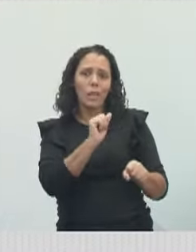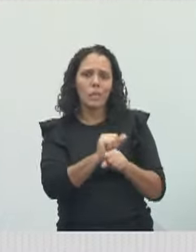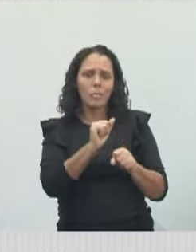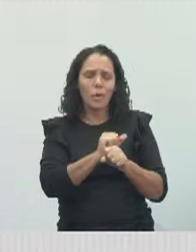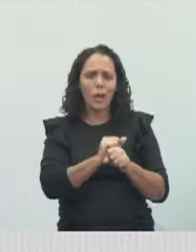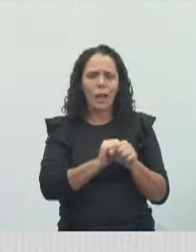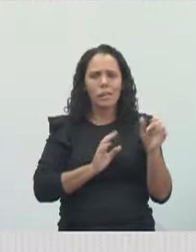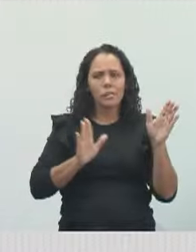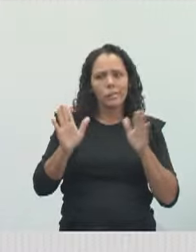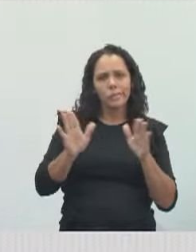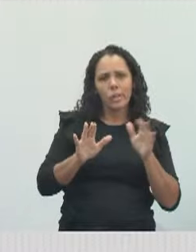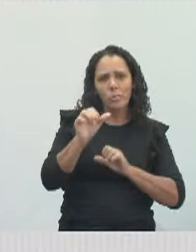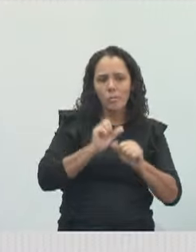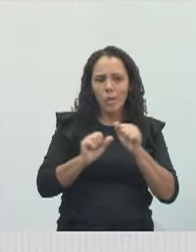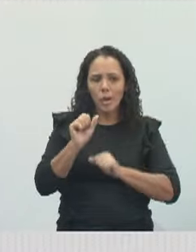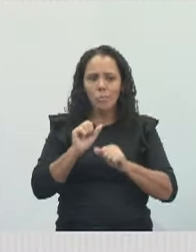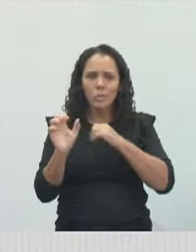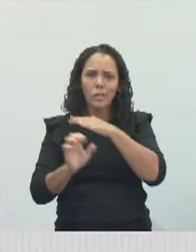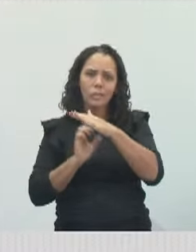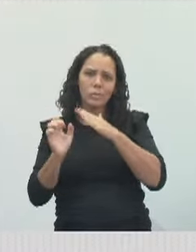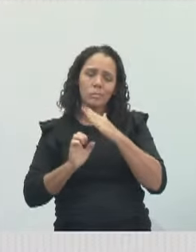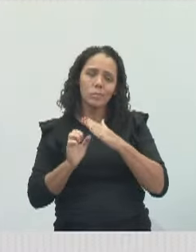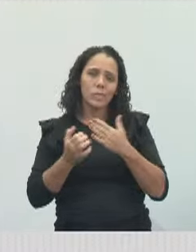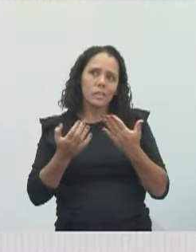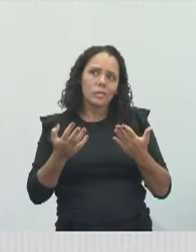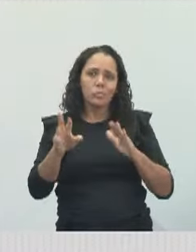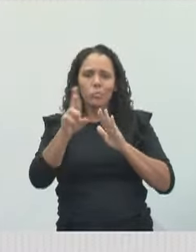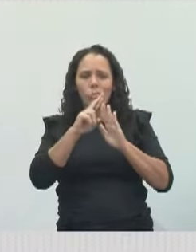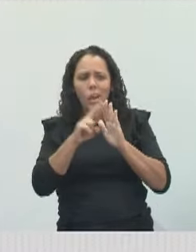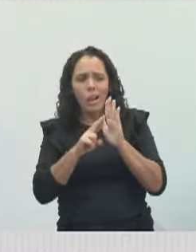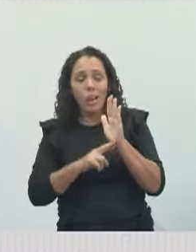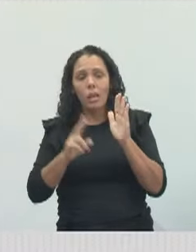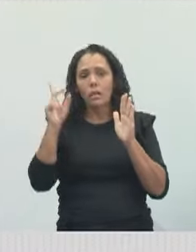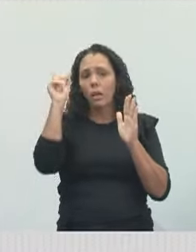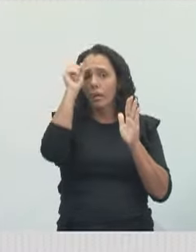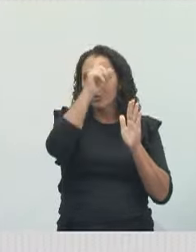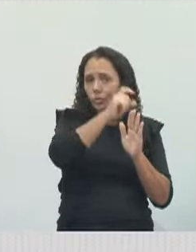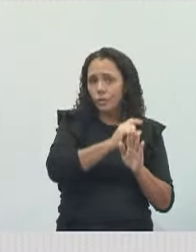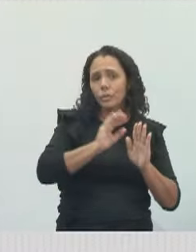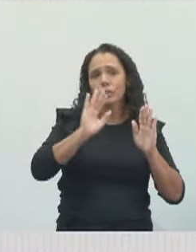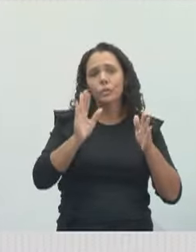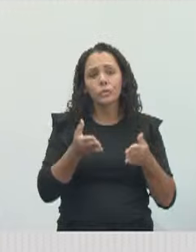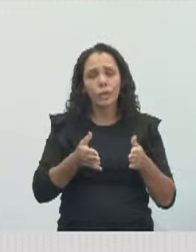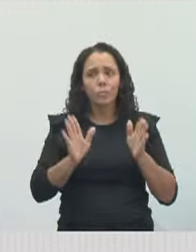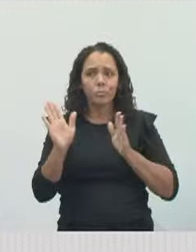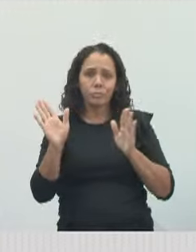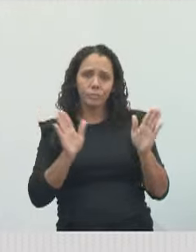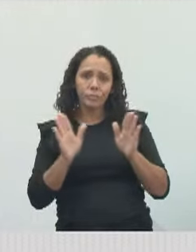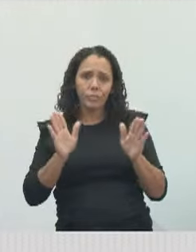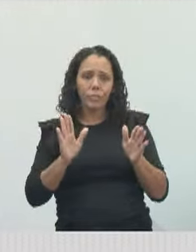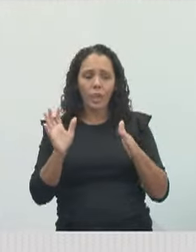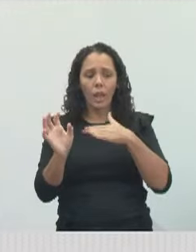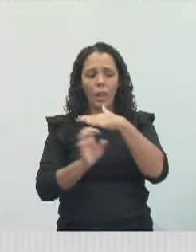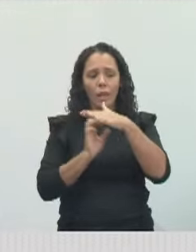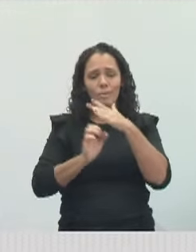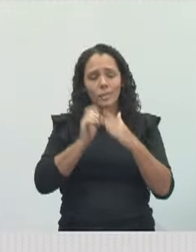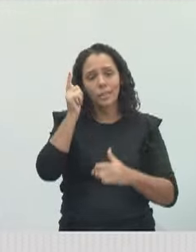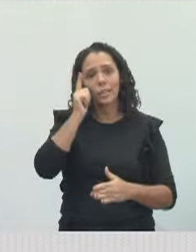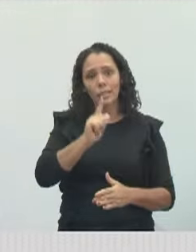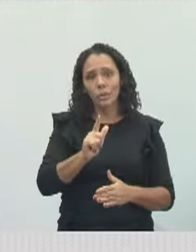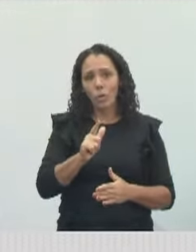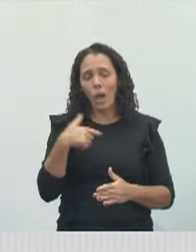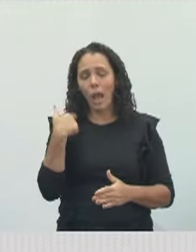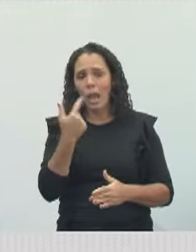de empresa, a gente sabe da burocracia que é, né? Então, foi feito um processo licitatório, a empresa que ganhou, né? A gente está cobrando